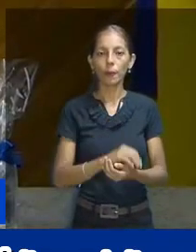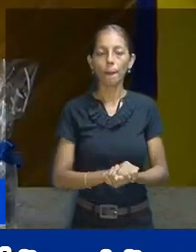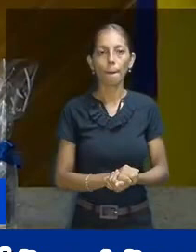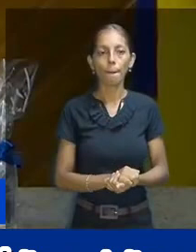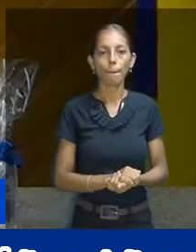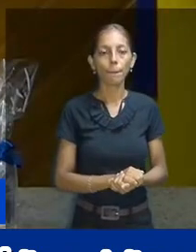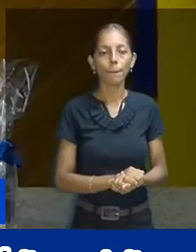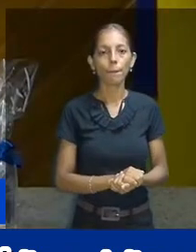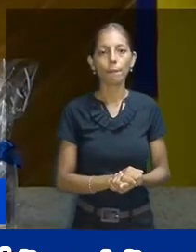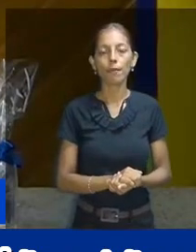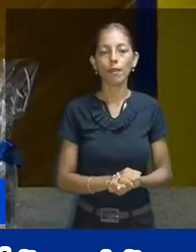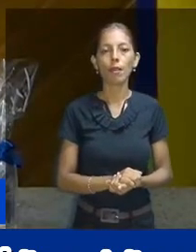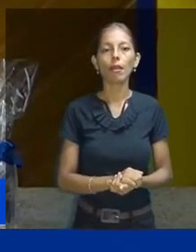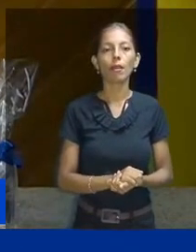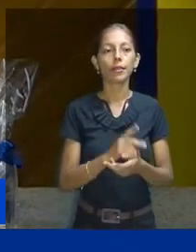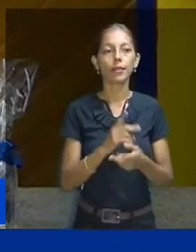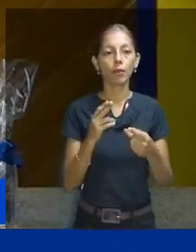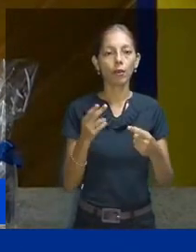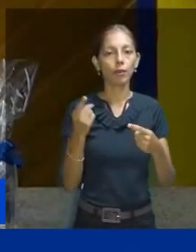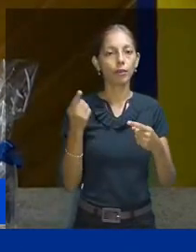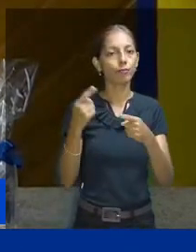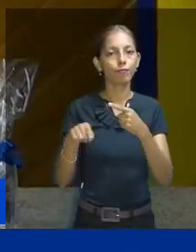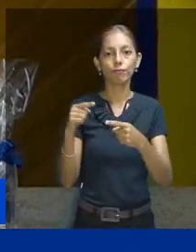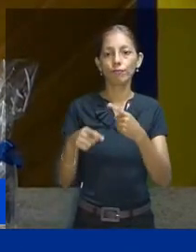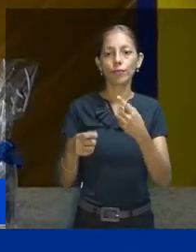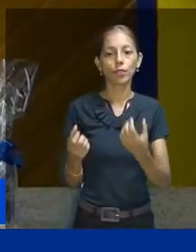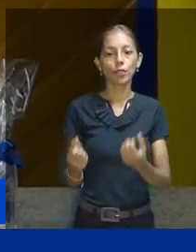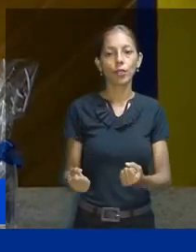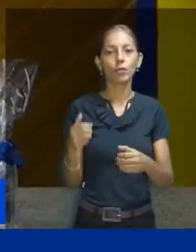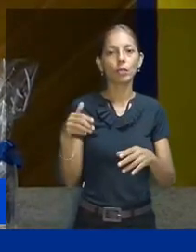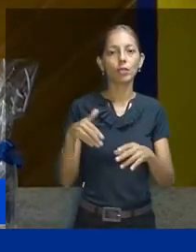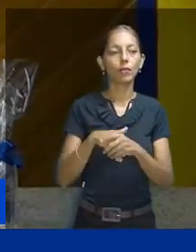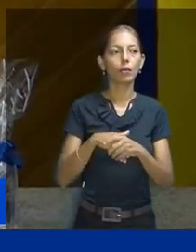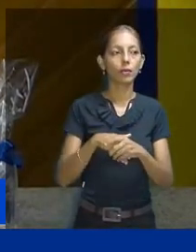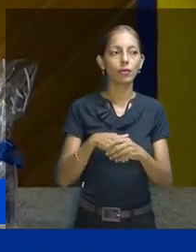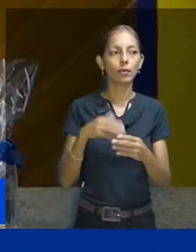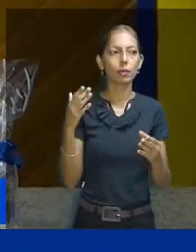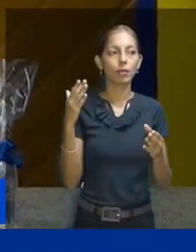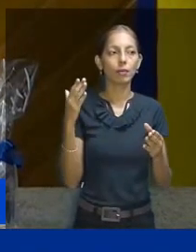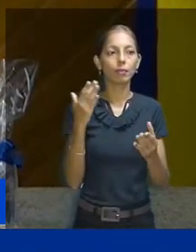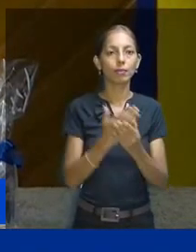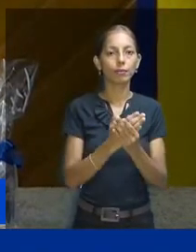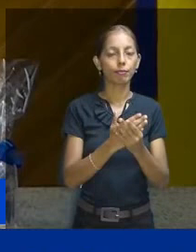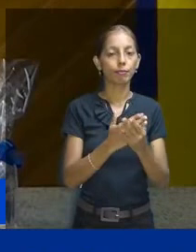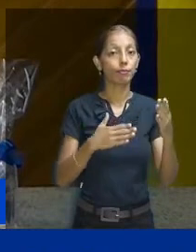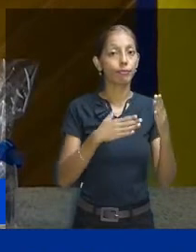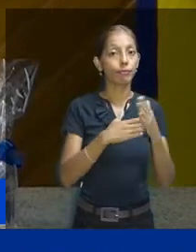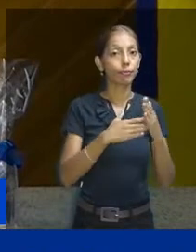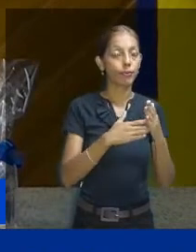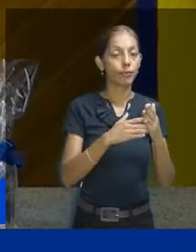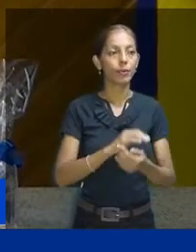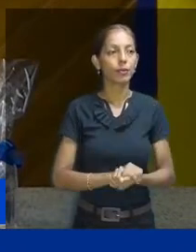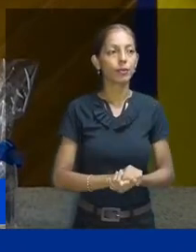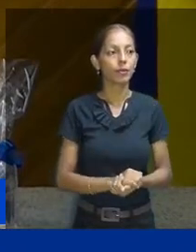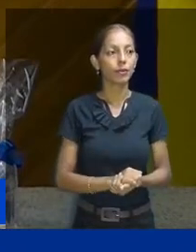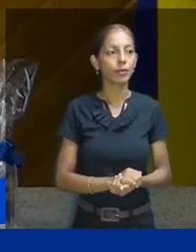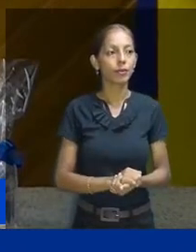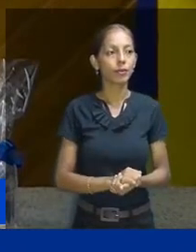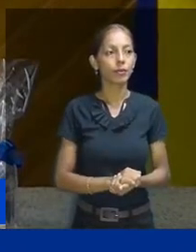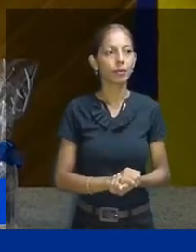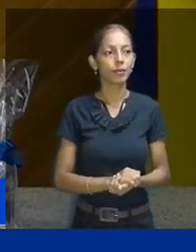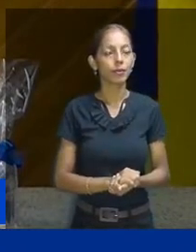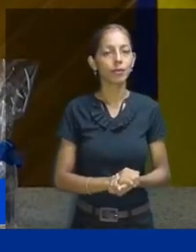e, no mérito, rejeitou nos termos dos votos proferidos. Ilustres pares, não sei se tem mais algum processo em mesa, mas creio que